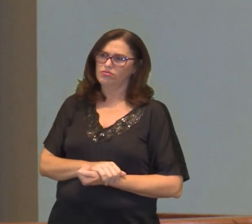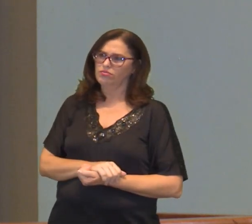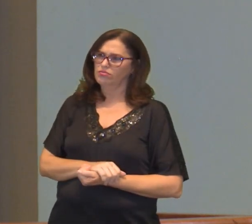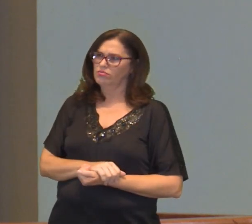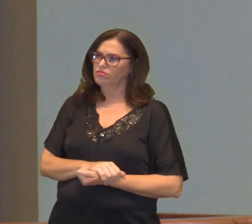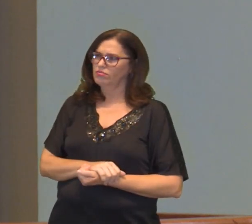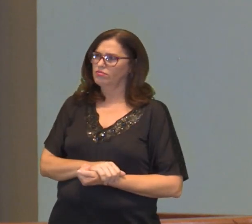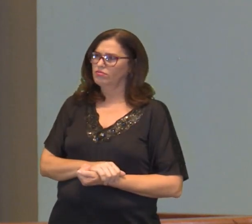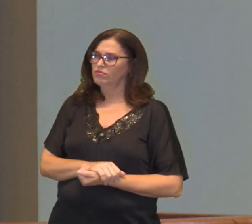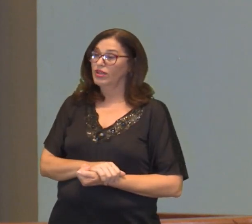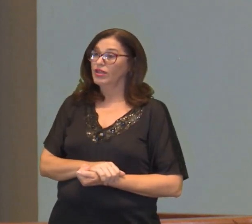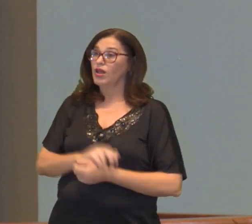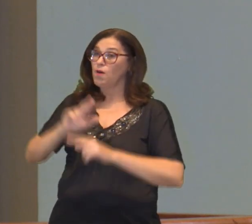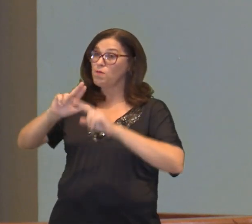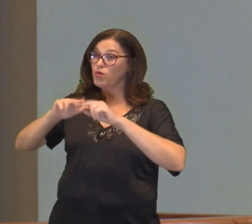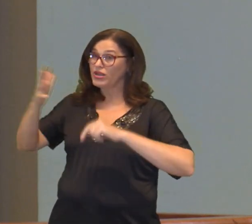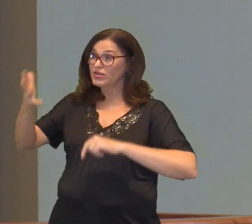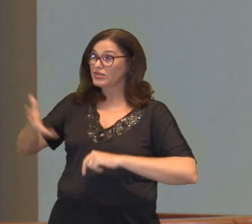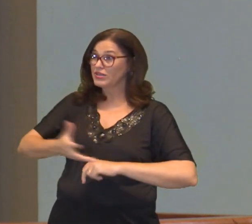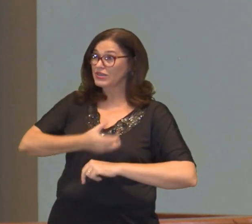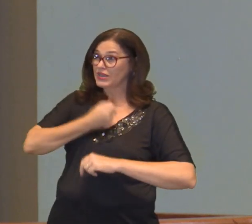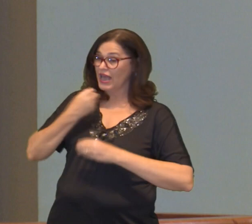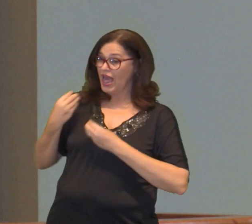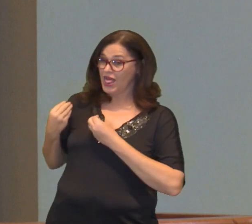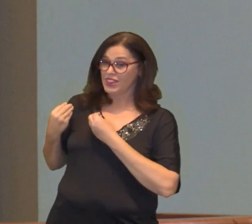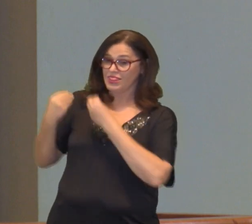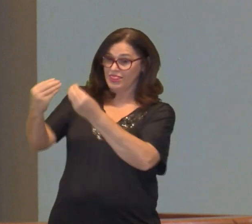É por isso que a salvação é uma